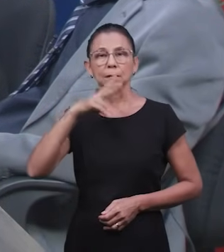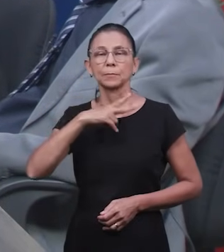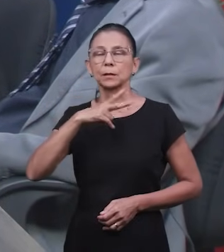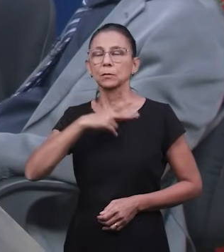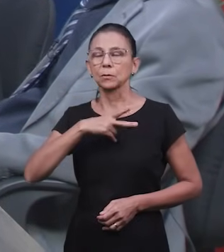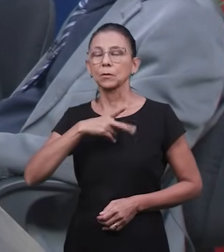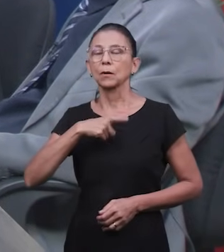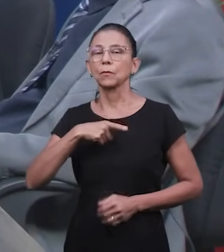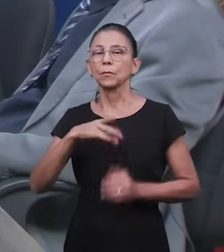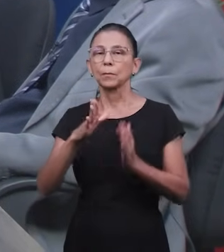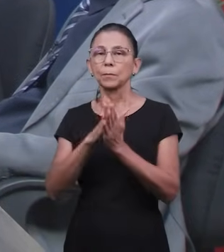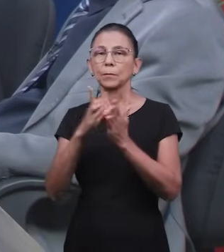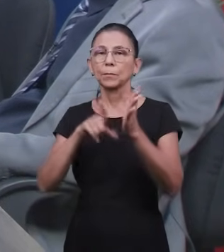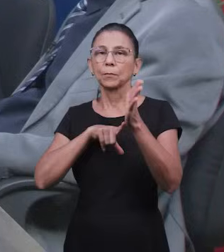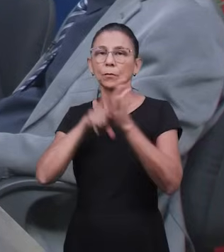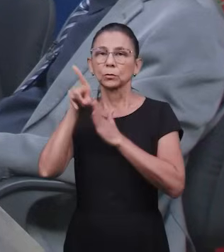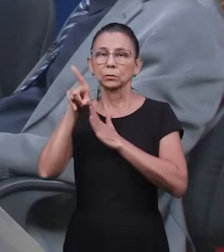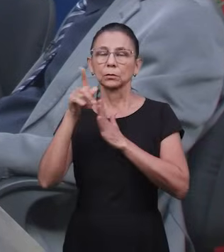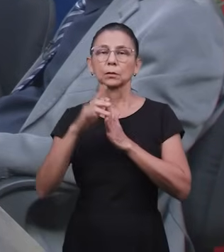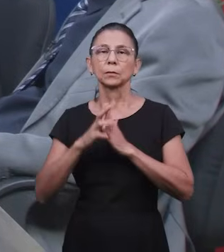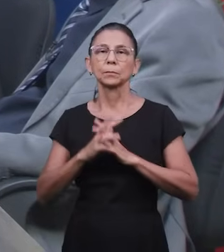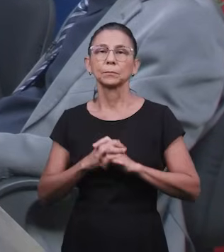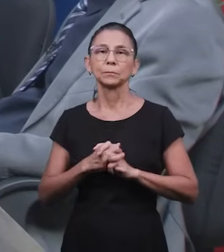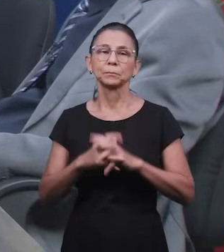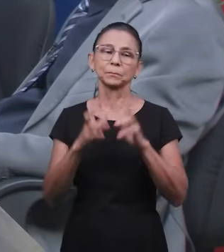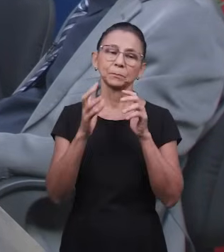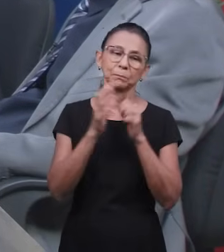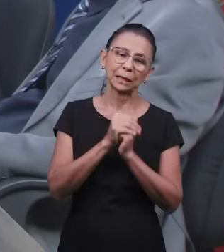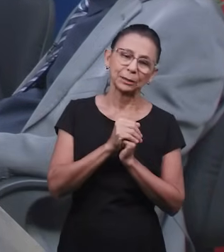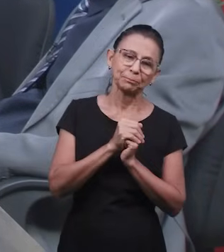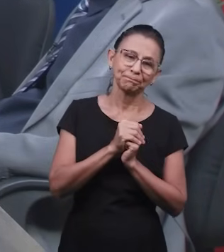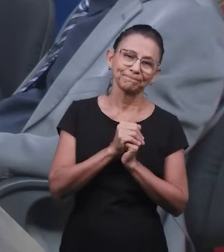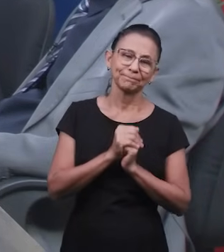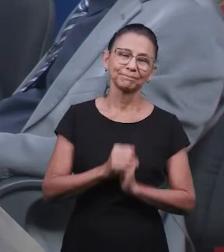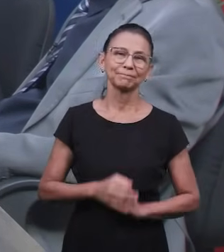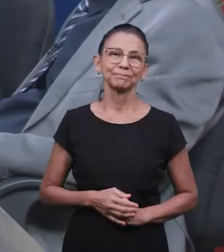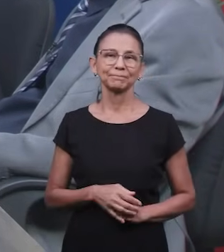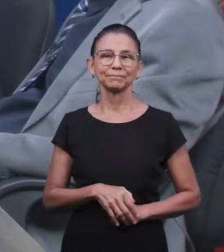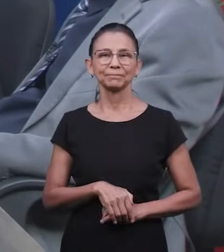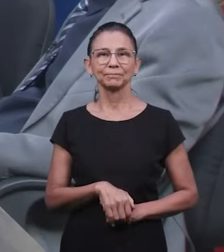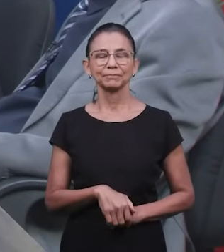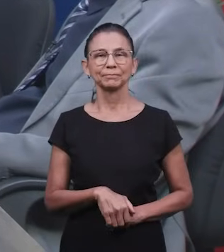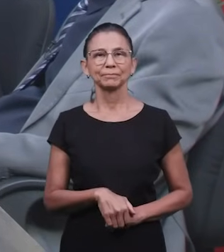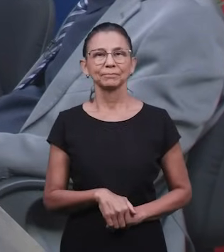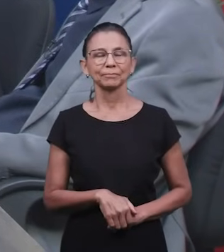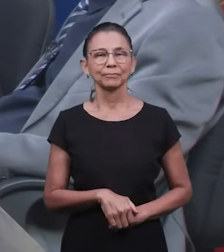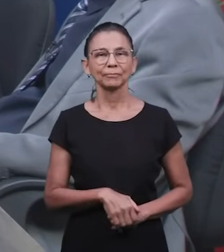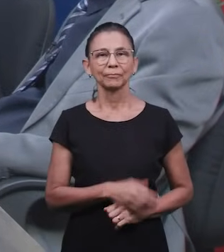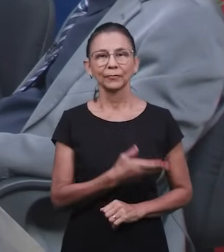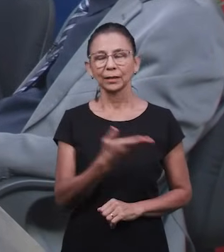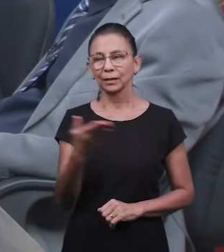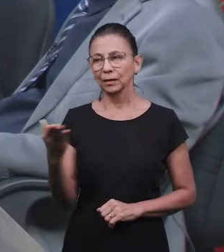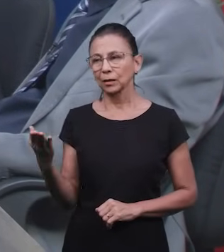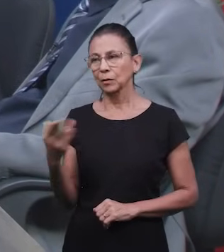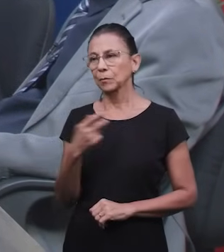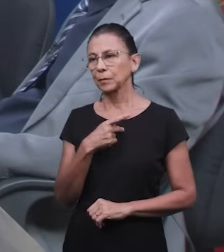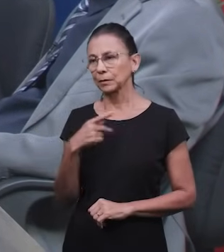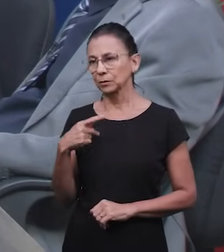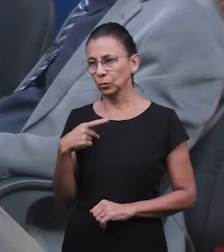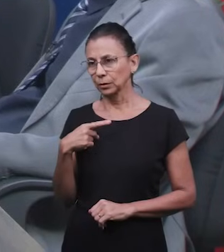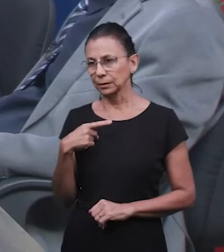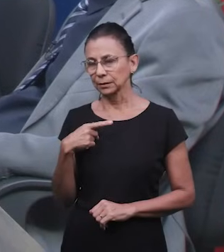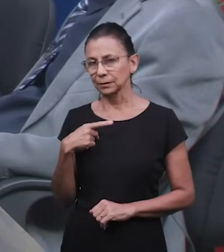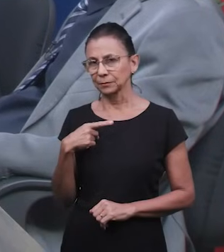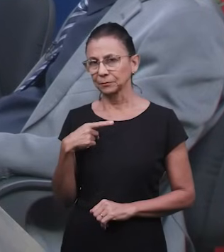dúvida nenhuma da consulta à palavra. Glória a Deus. Mas, amém. Pastores, uma honra ter falado com o